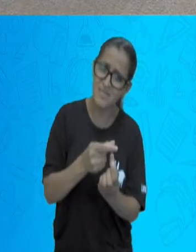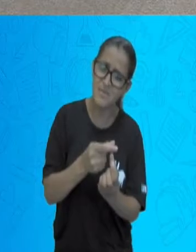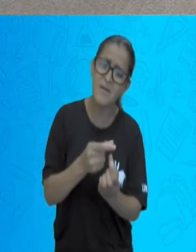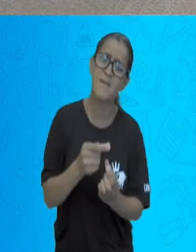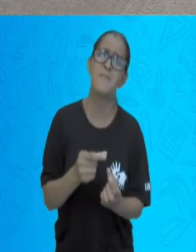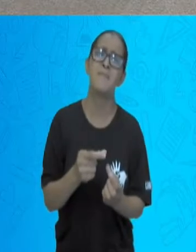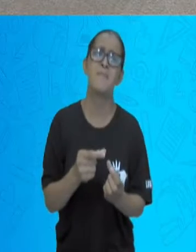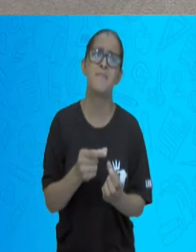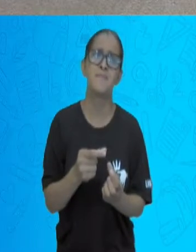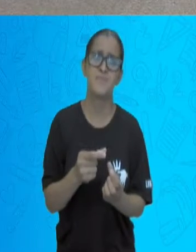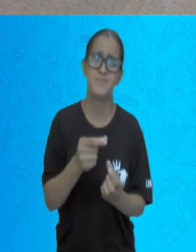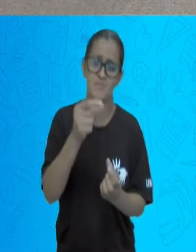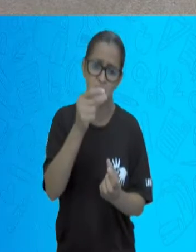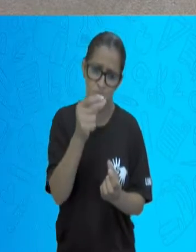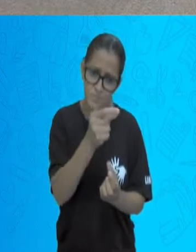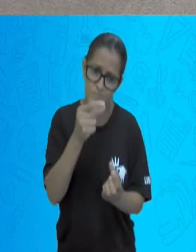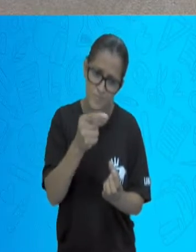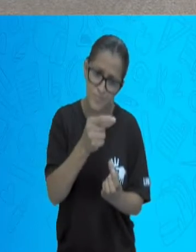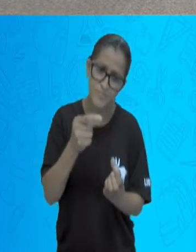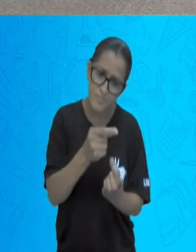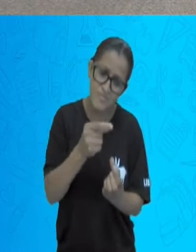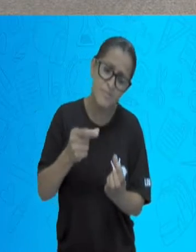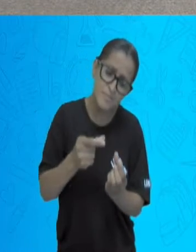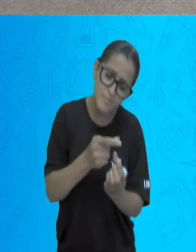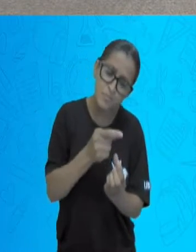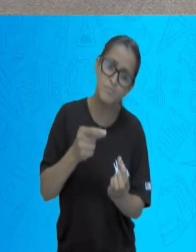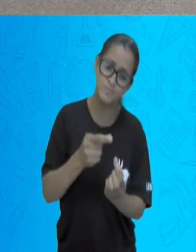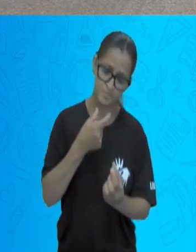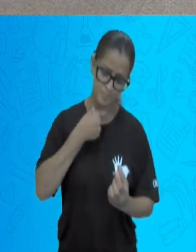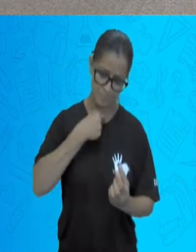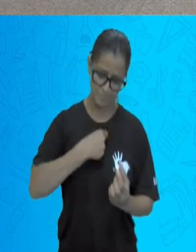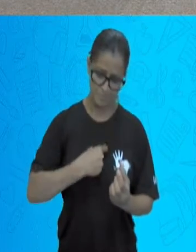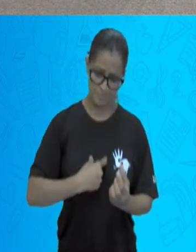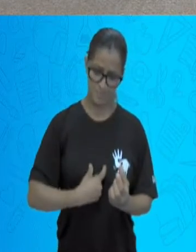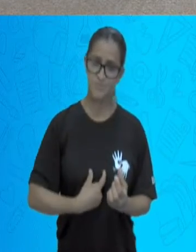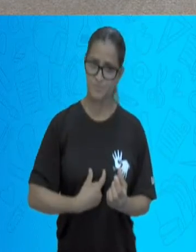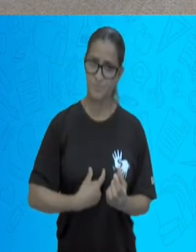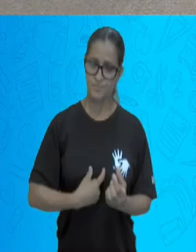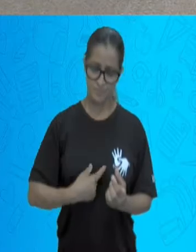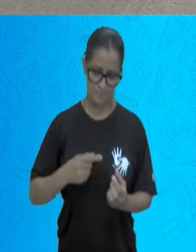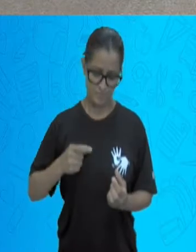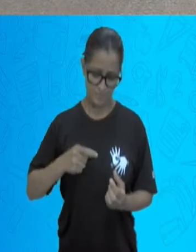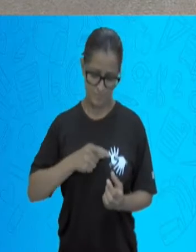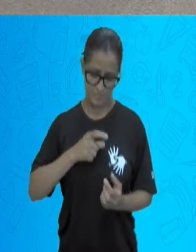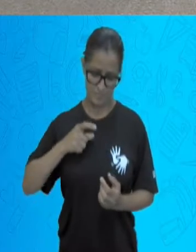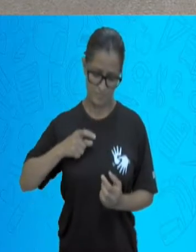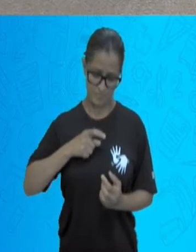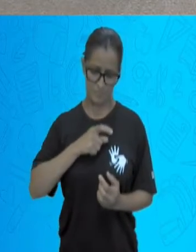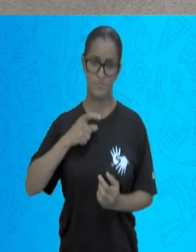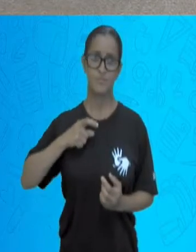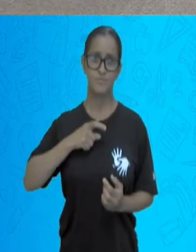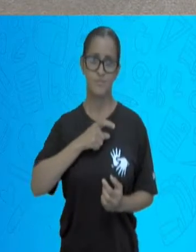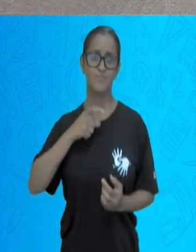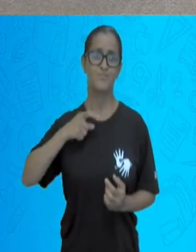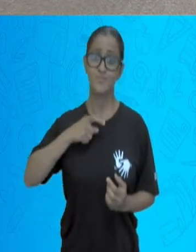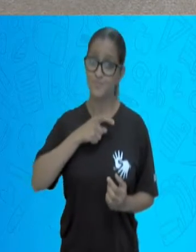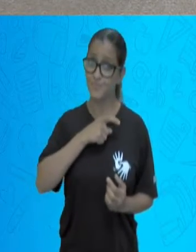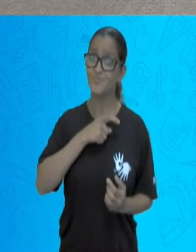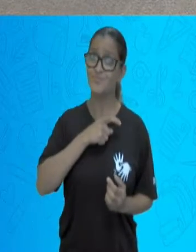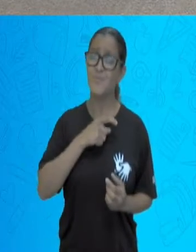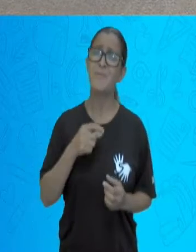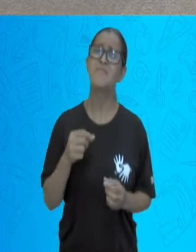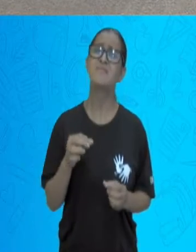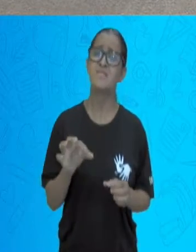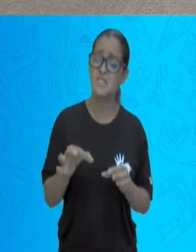aquela estrutura parecendo, né, umas camadinhas, só que essa traqueia, gente, ela tem um tipo